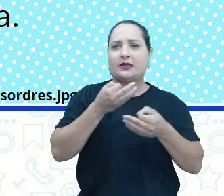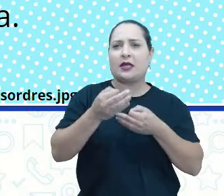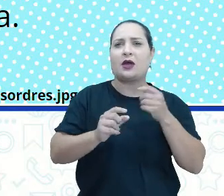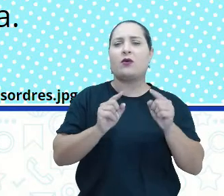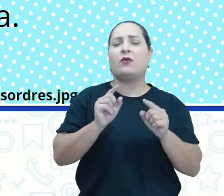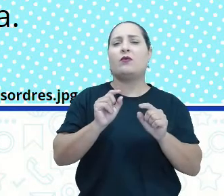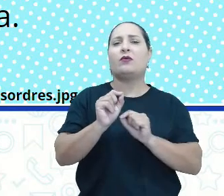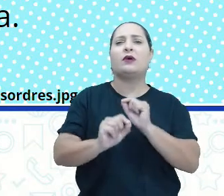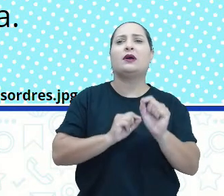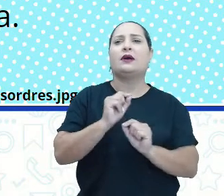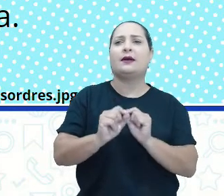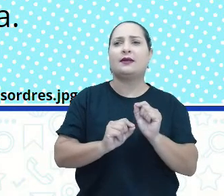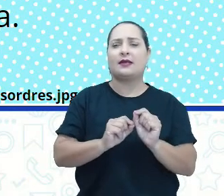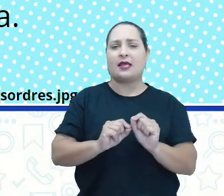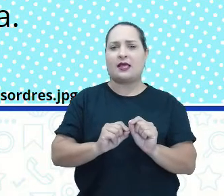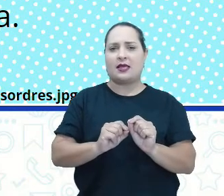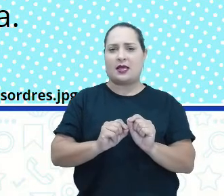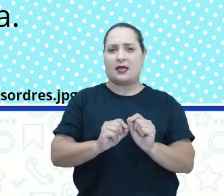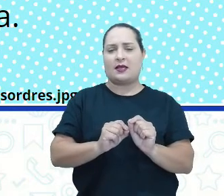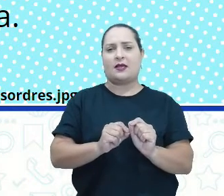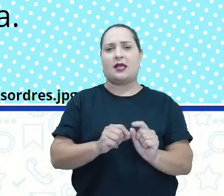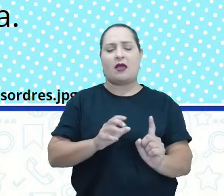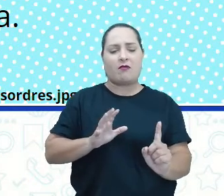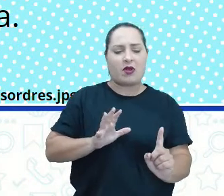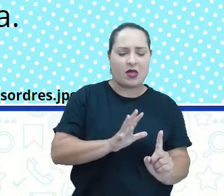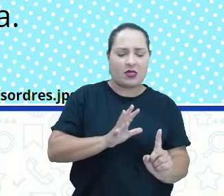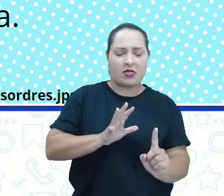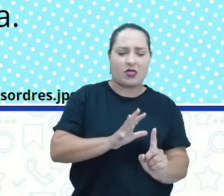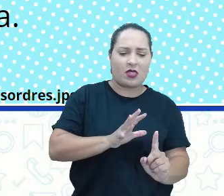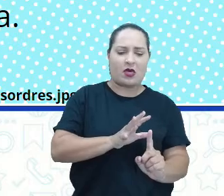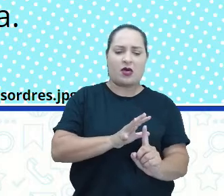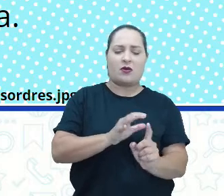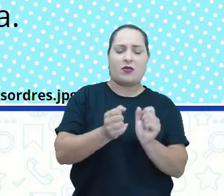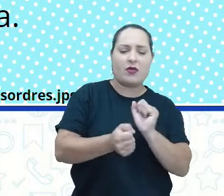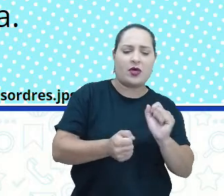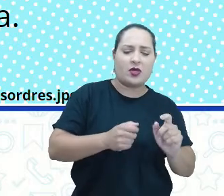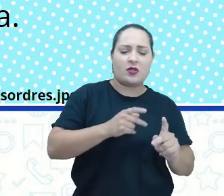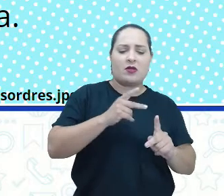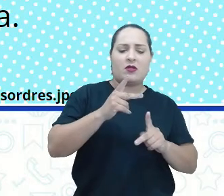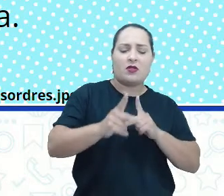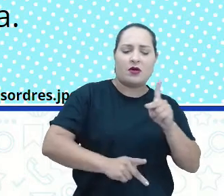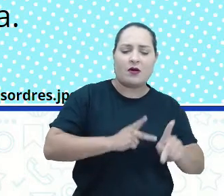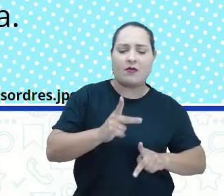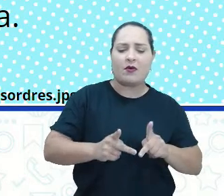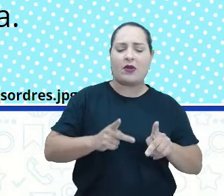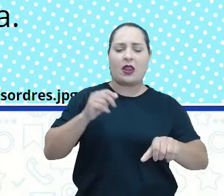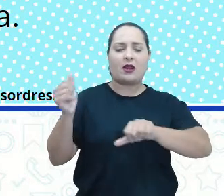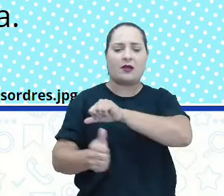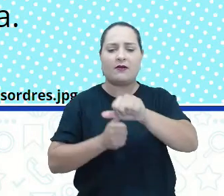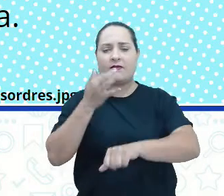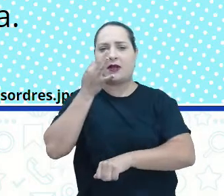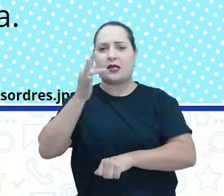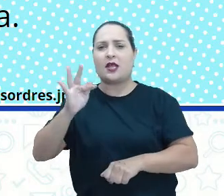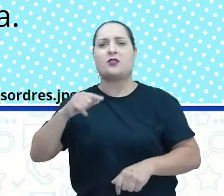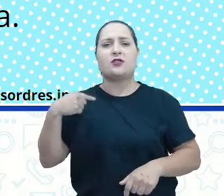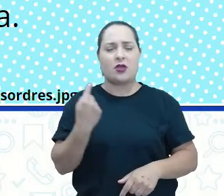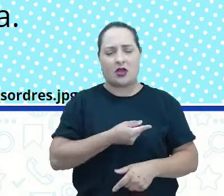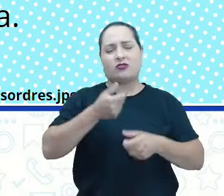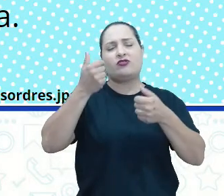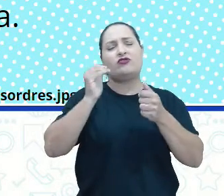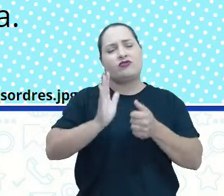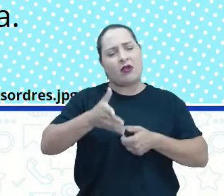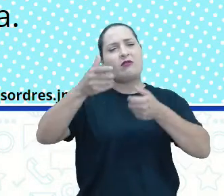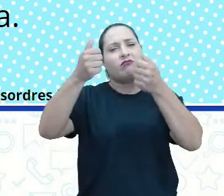do povo pela nobreza e clero no período da Revolução Francesa. E sobre essa charge a gente já conversou bastante, já